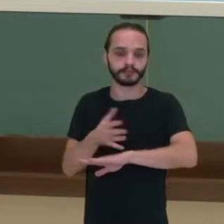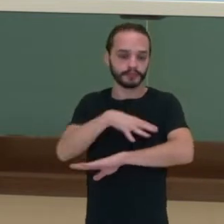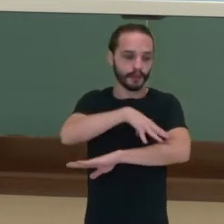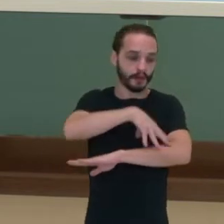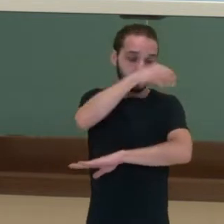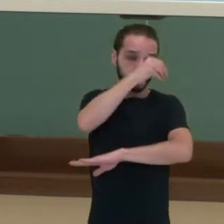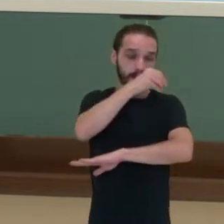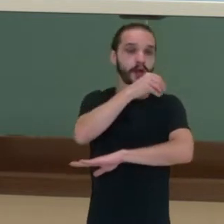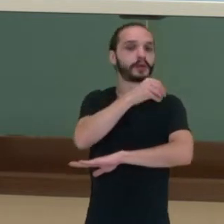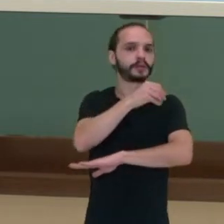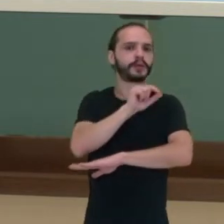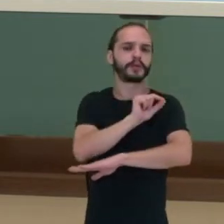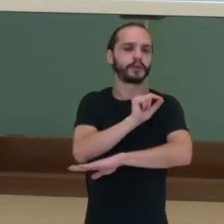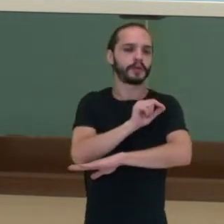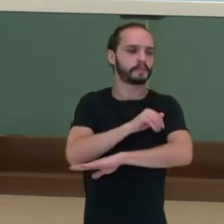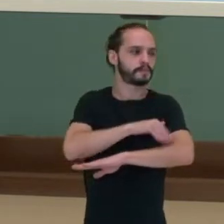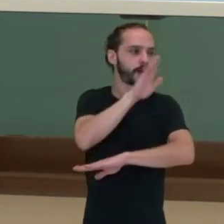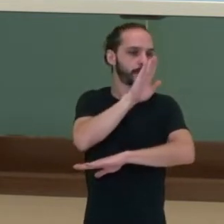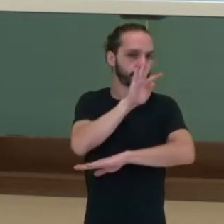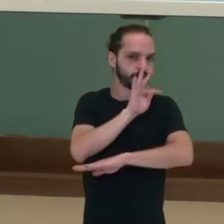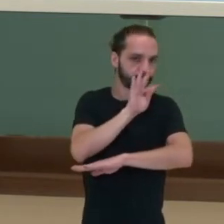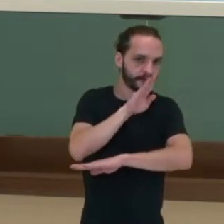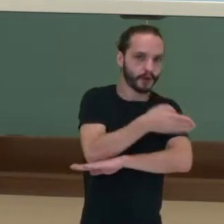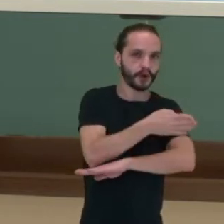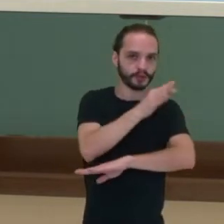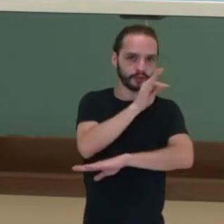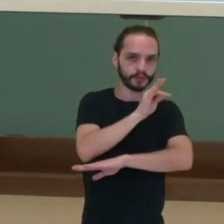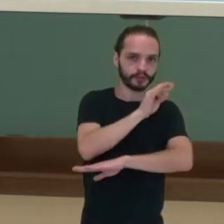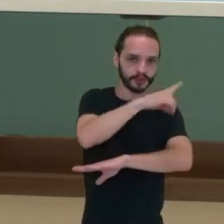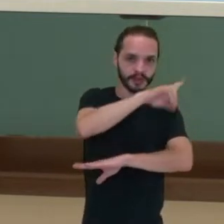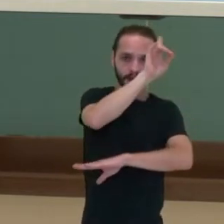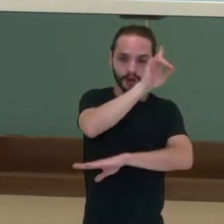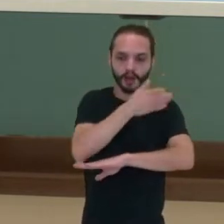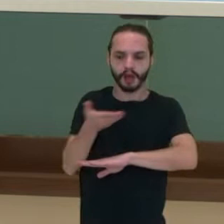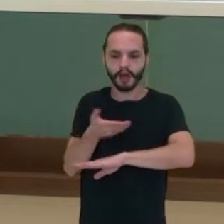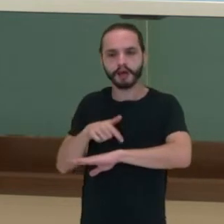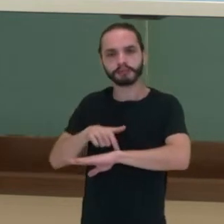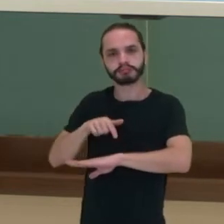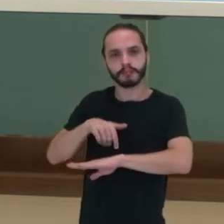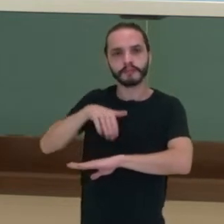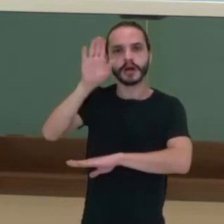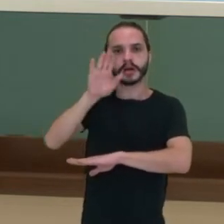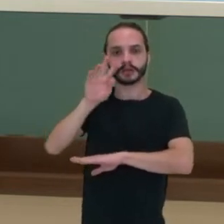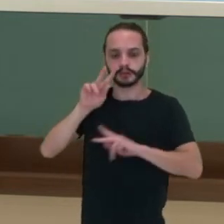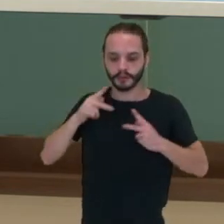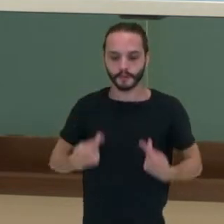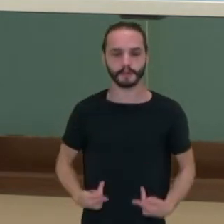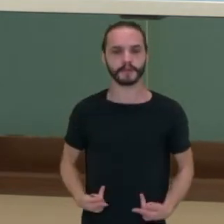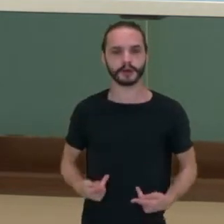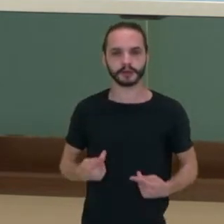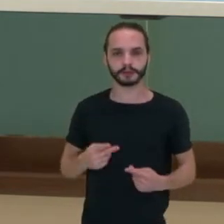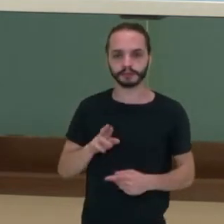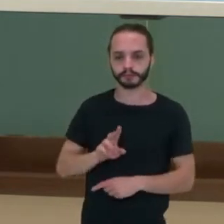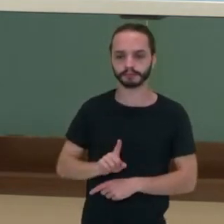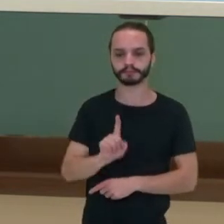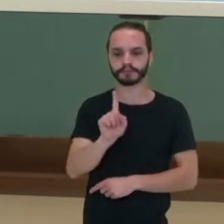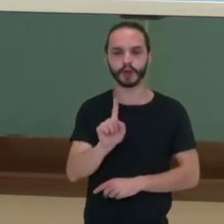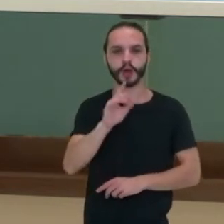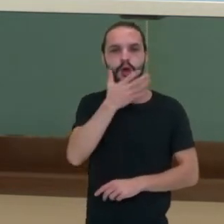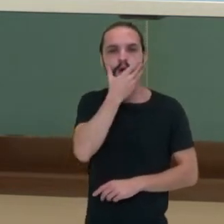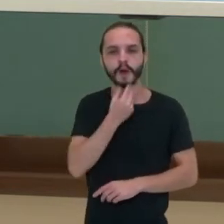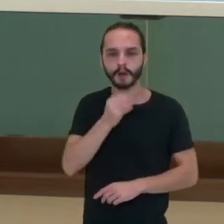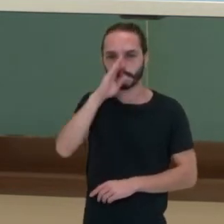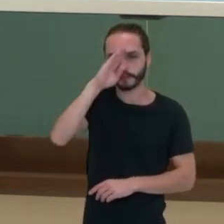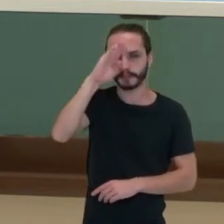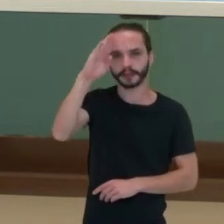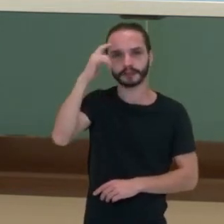Média, que era uma época teocêntrica, nós temos agora a Idade Moderna, que começa com o Renascimento, nós temos o antropocentrismo, ou seja, o homem se torna o foco do centro